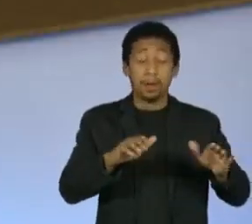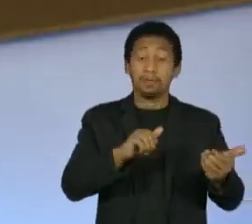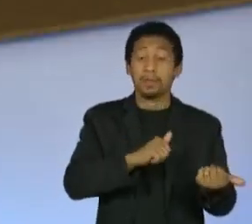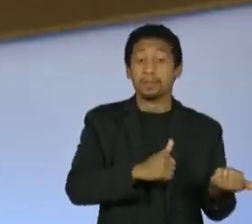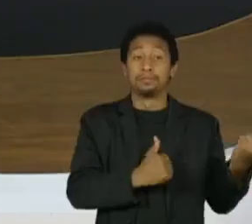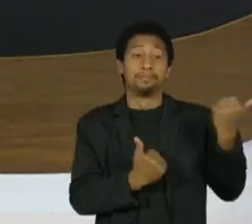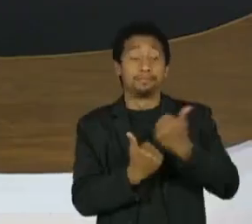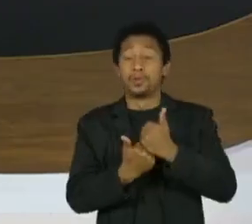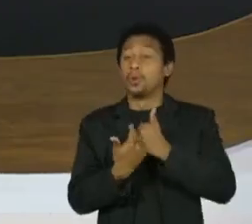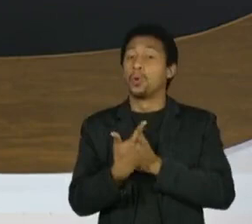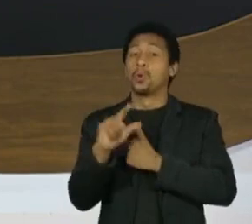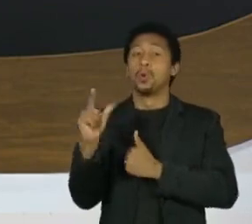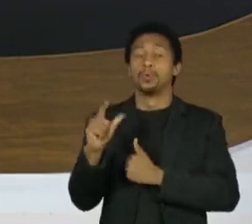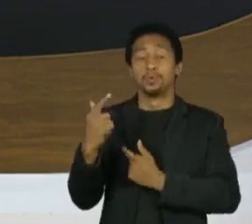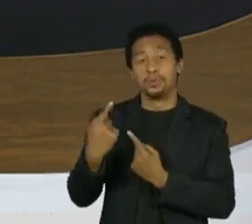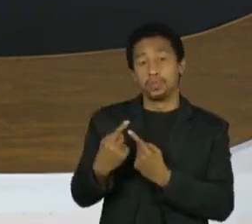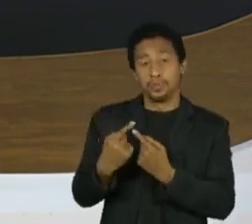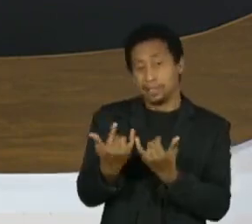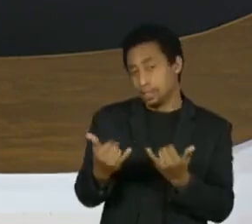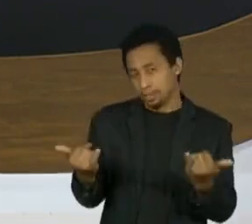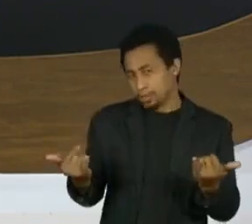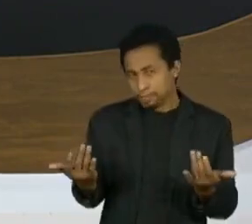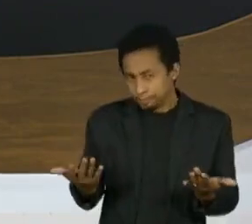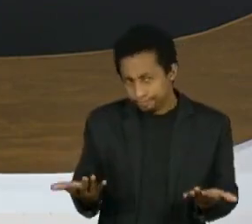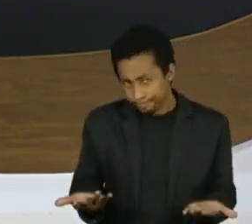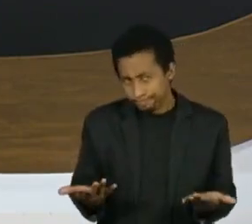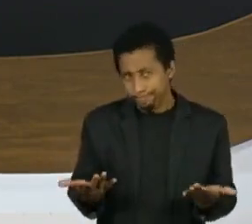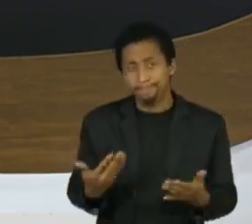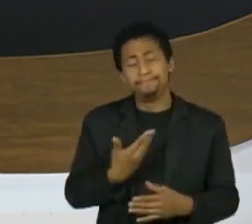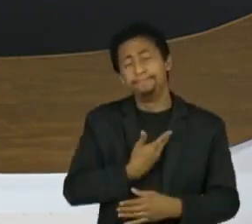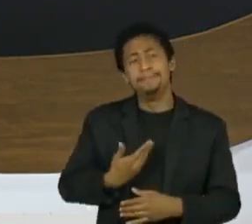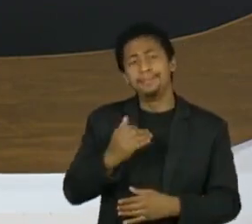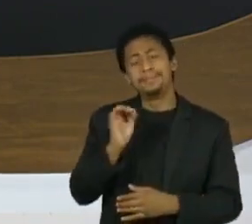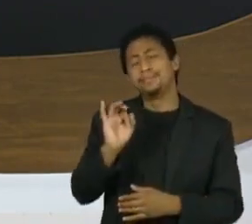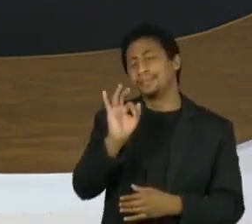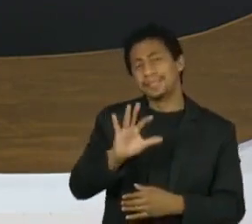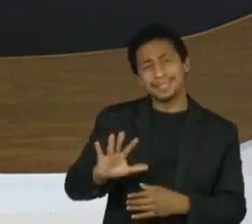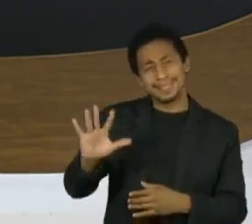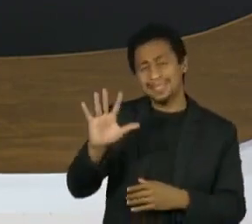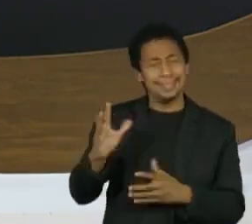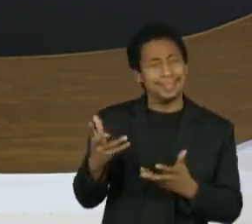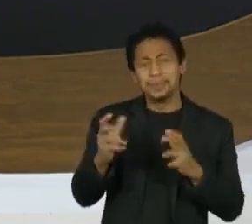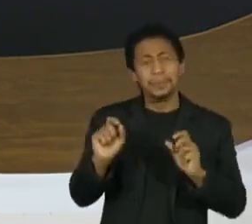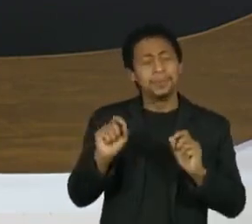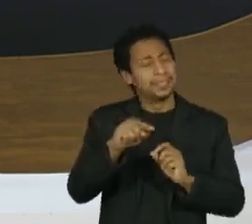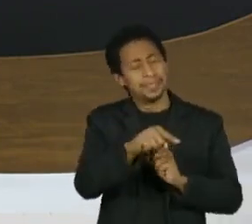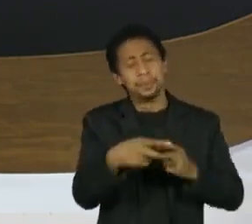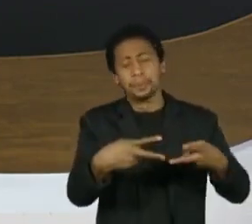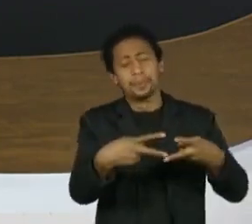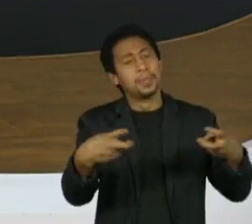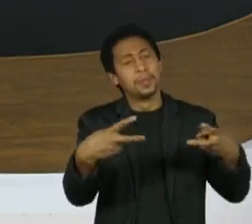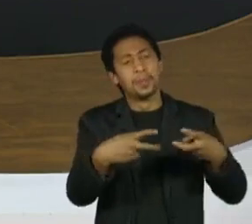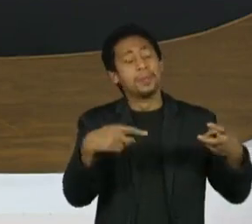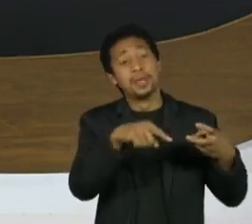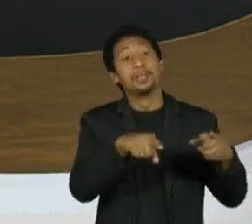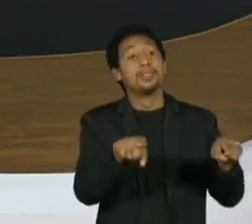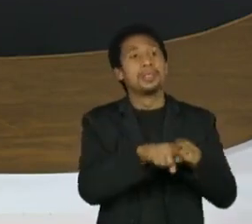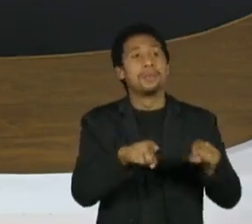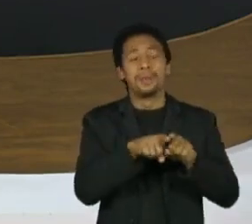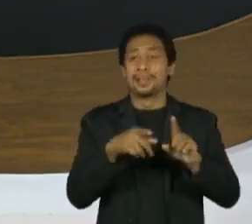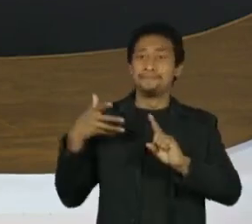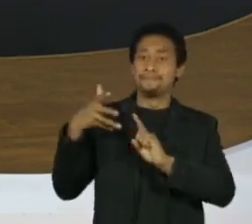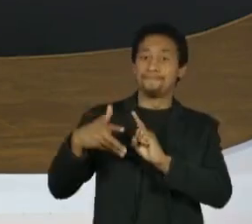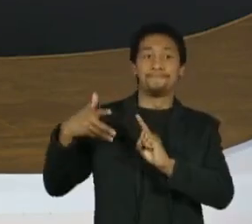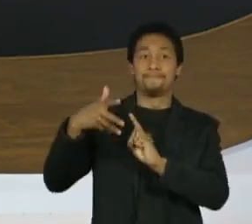monopólio estatal em cima Afinal o que o governo espera dessa empresa e o que que é esse monte de